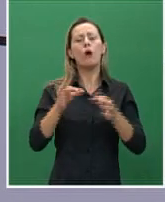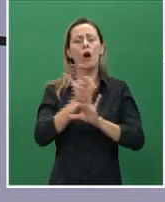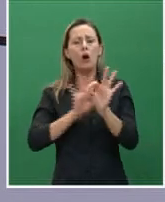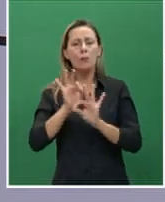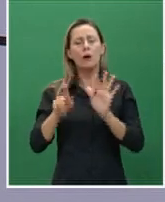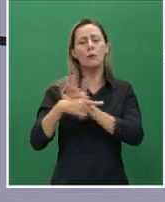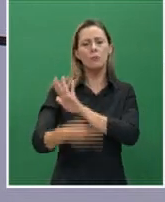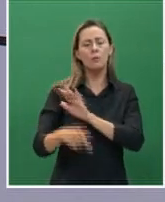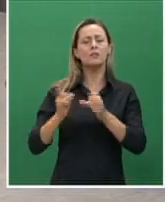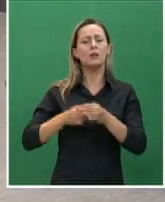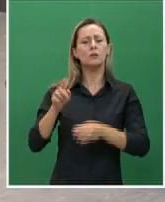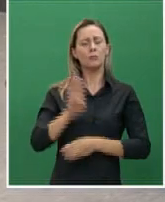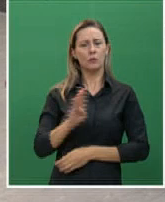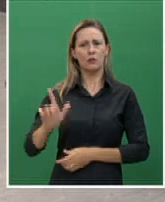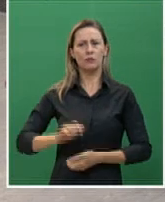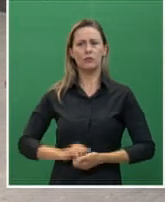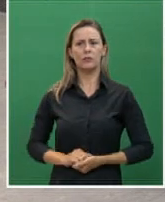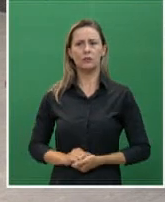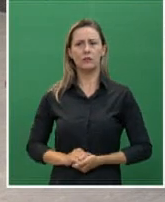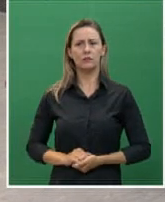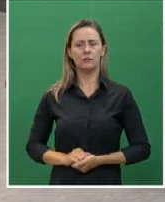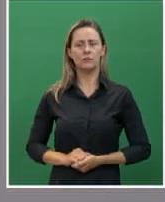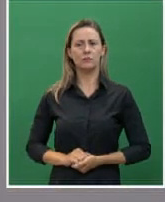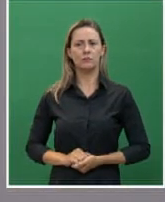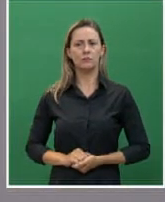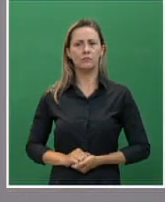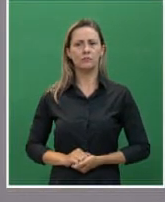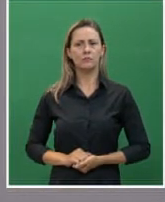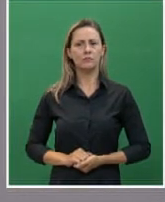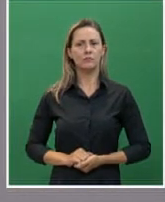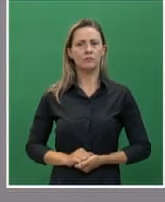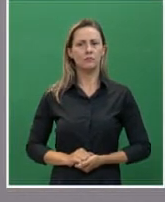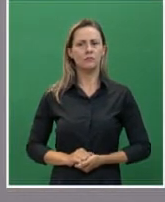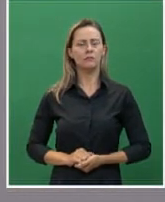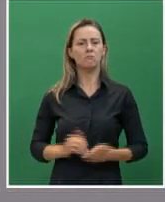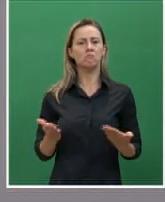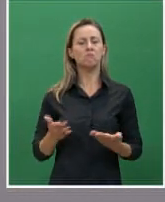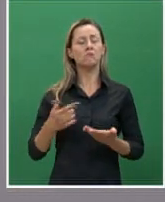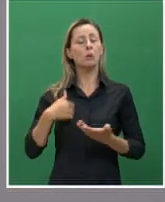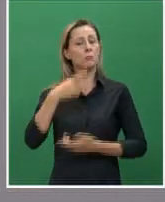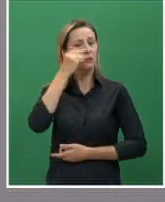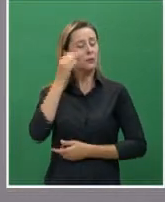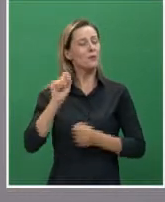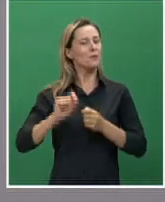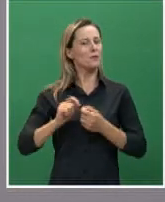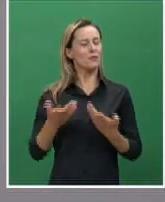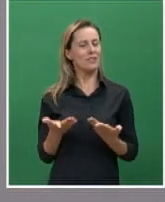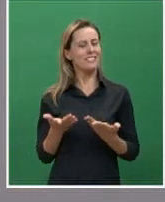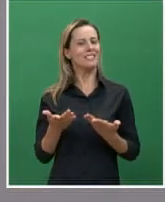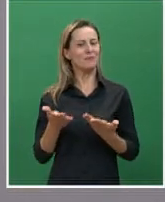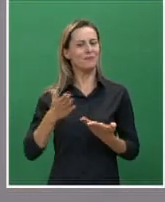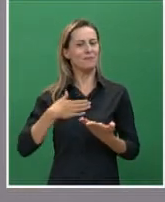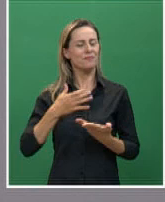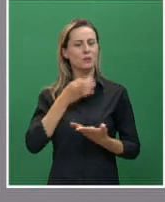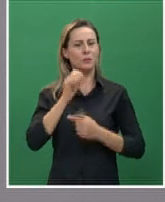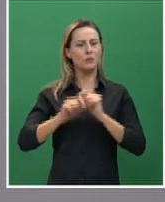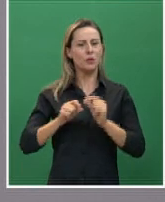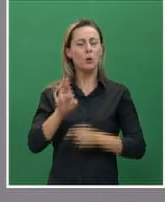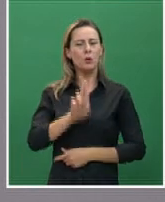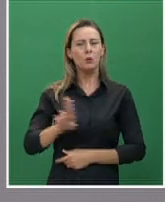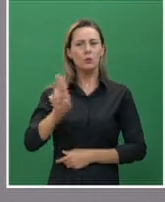na cidade de Blumenau candidato fazer aquilo que a prefeitura não tem feito ao longo desses últimos anos no que primeiro